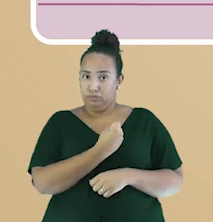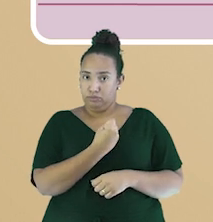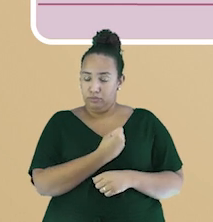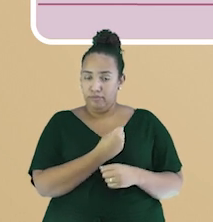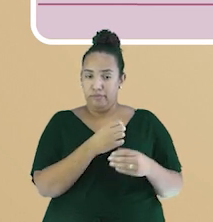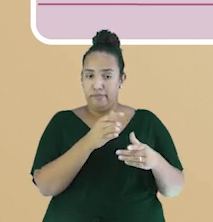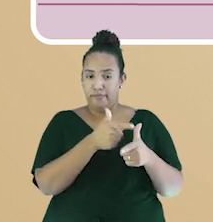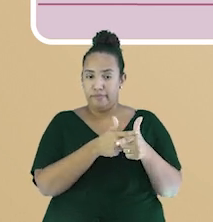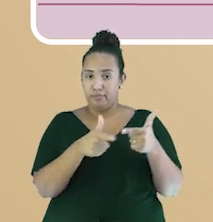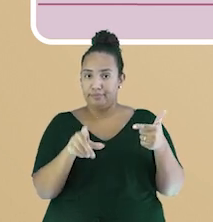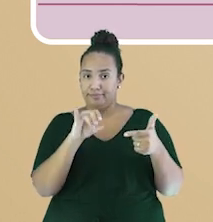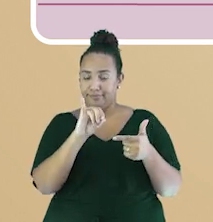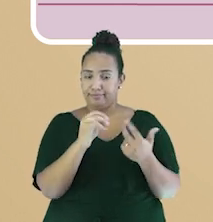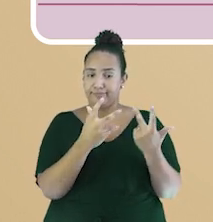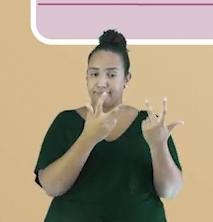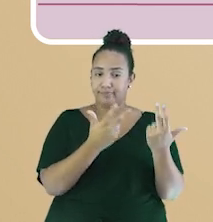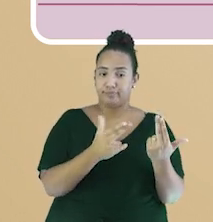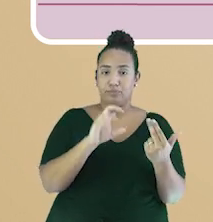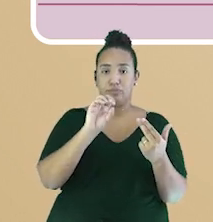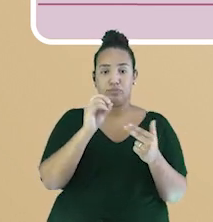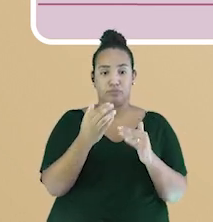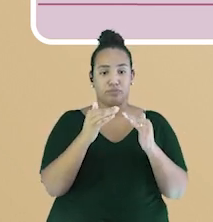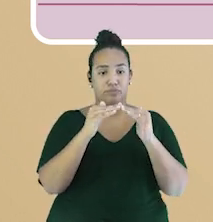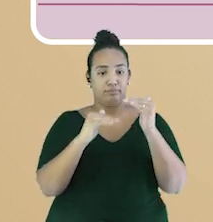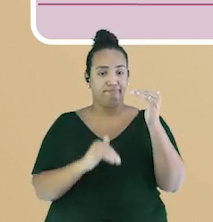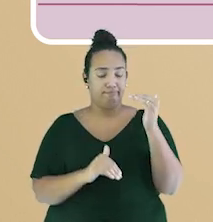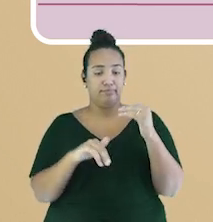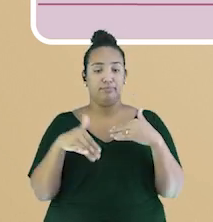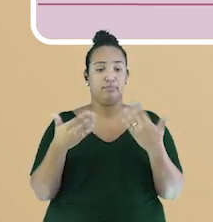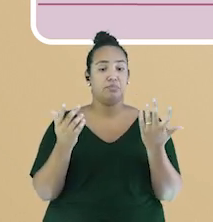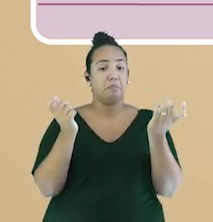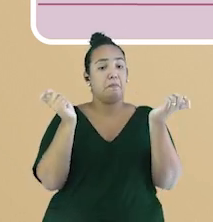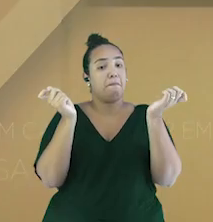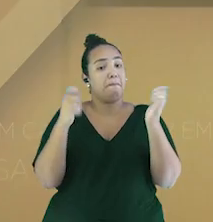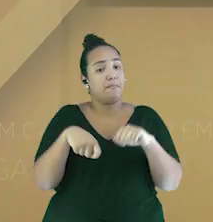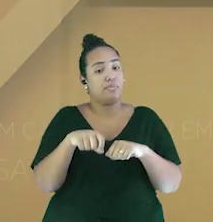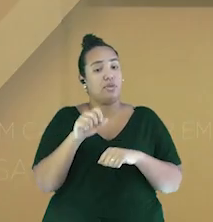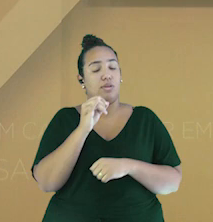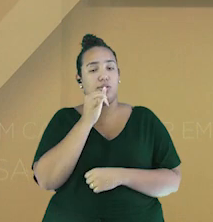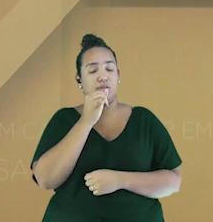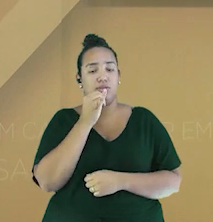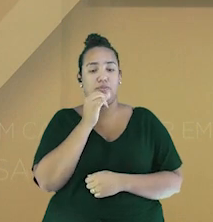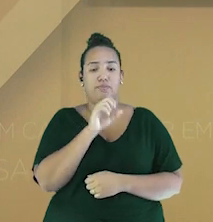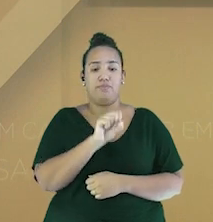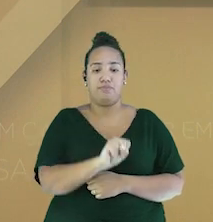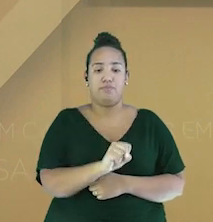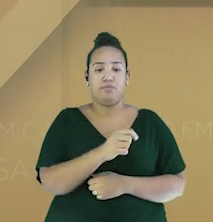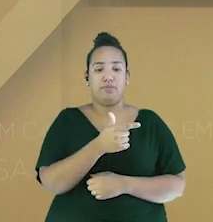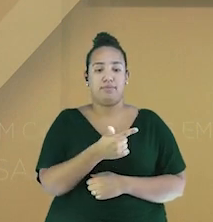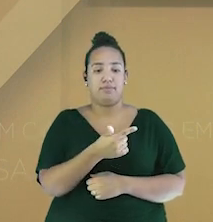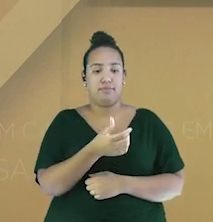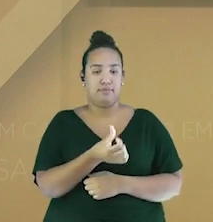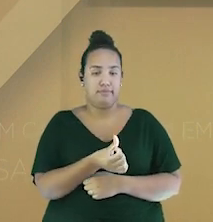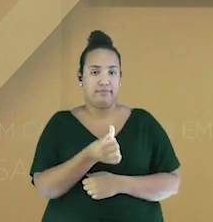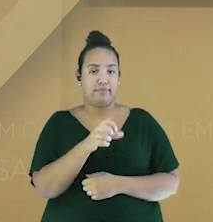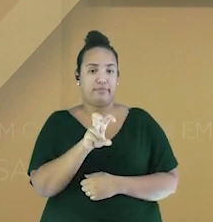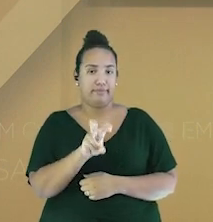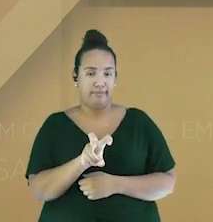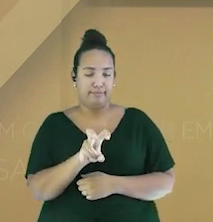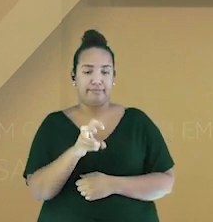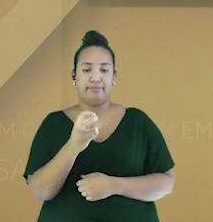a ele. Por isso, os nossos possíveis divisores de 8 são 8, 7,